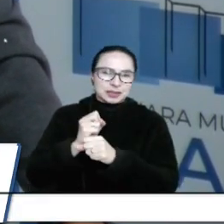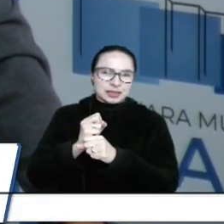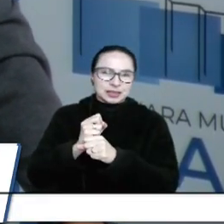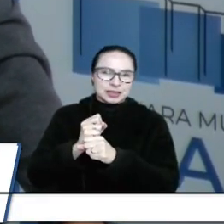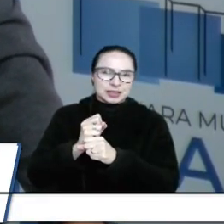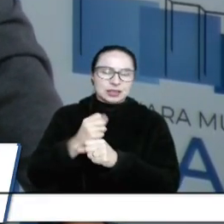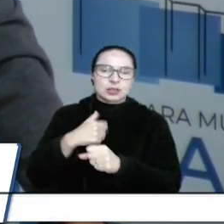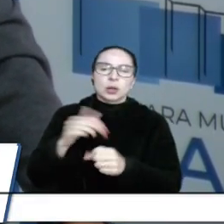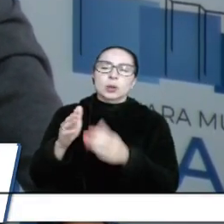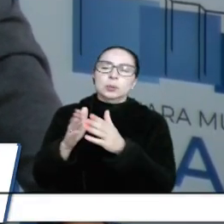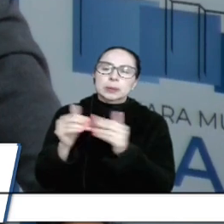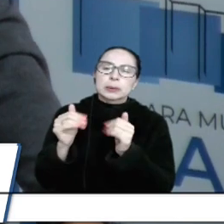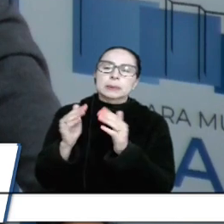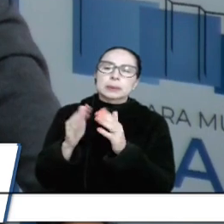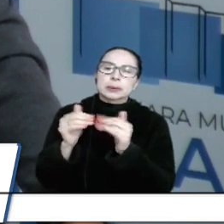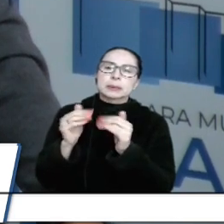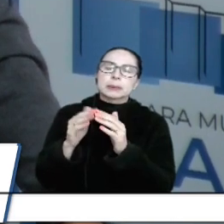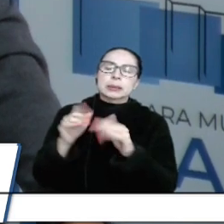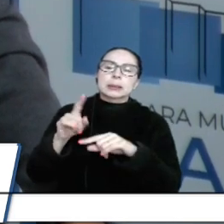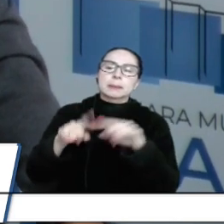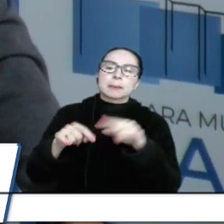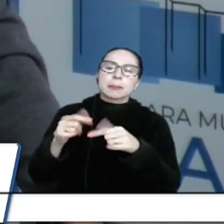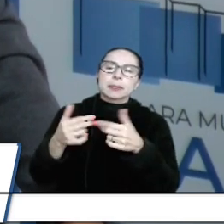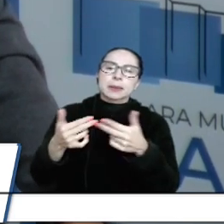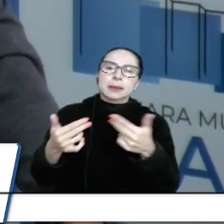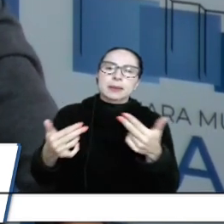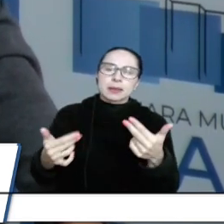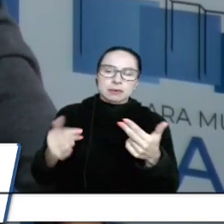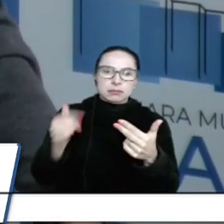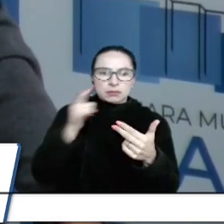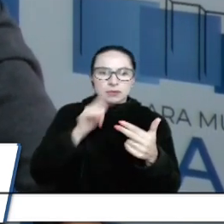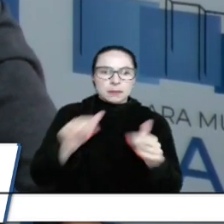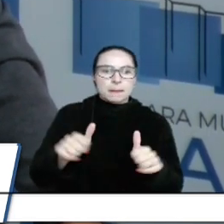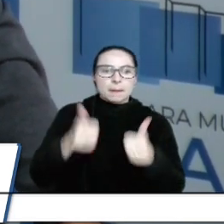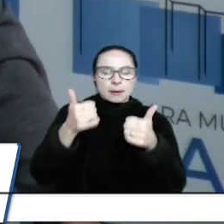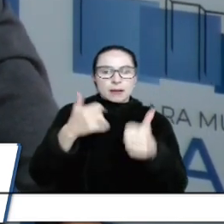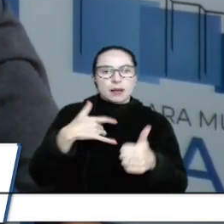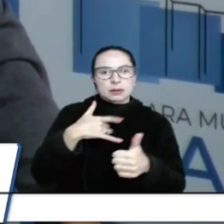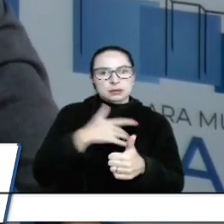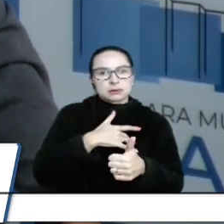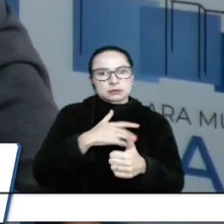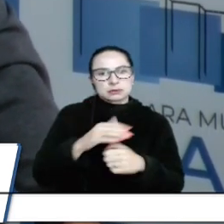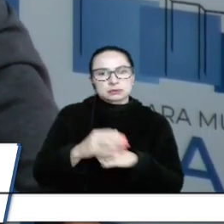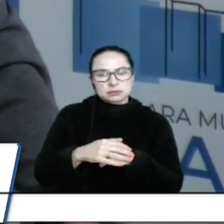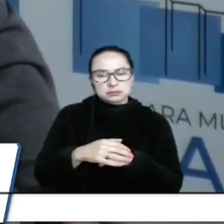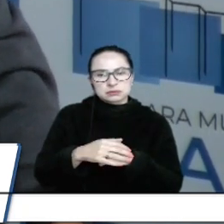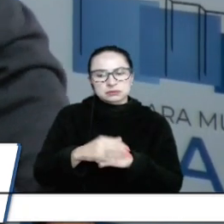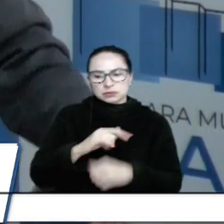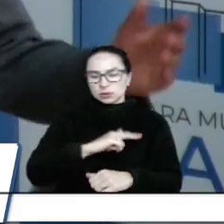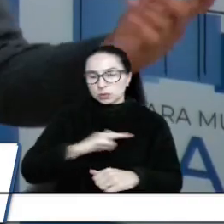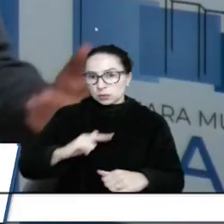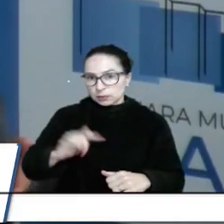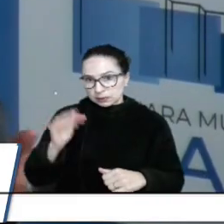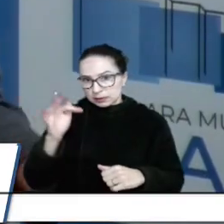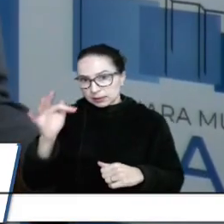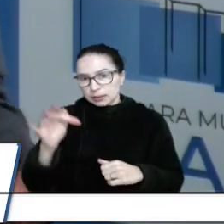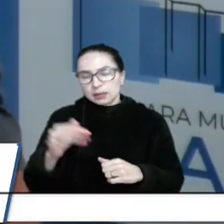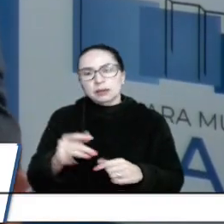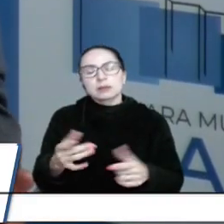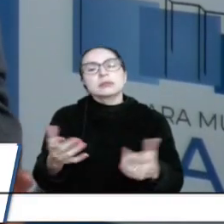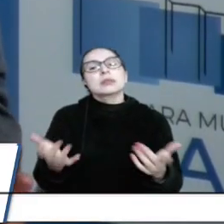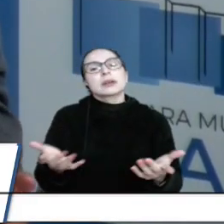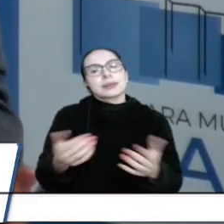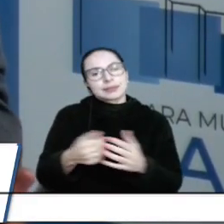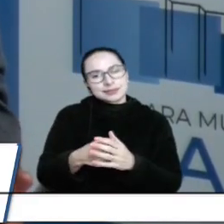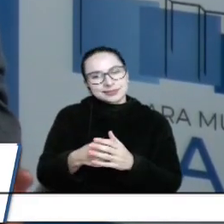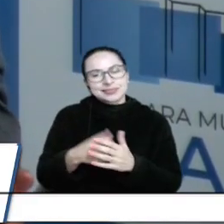pedindo material para melhorar a saúde. Governo federal. E aí, eu vou pegar